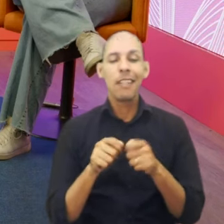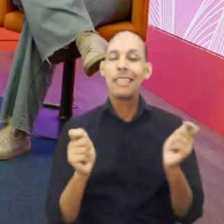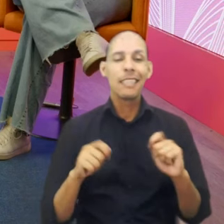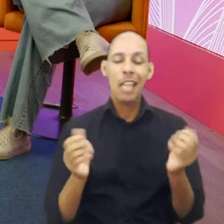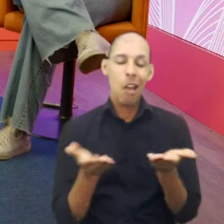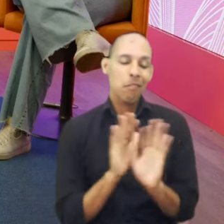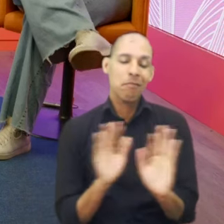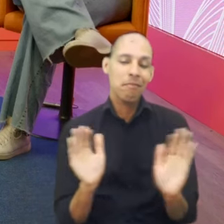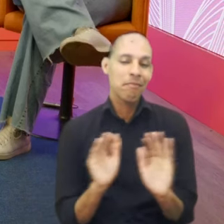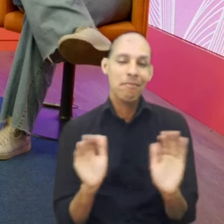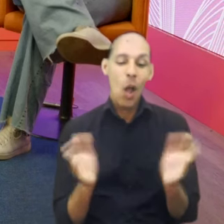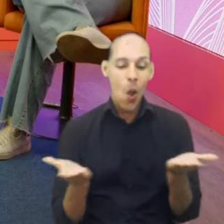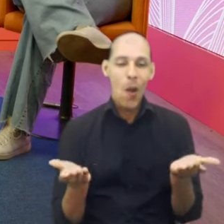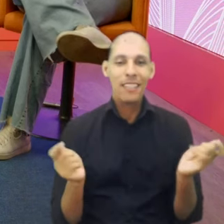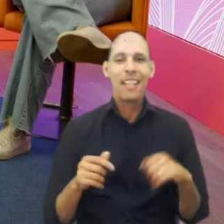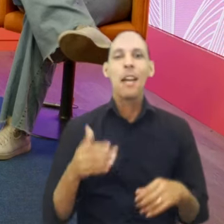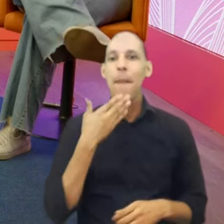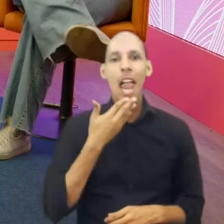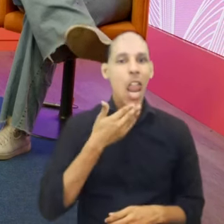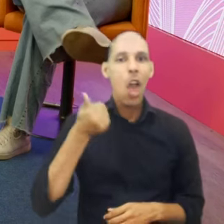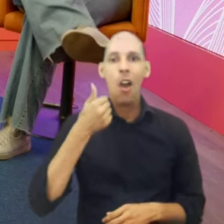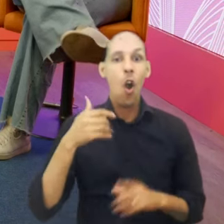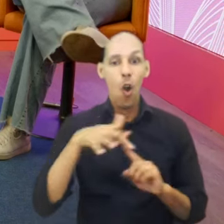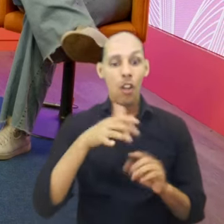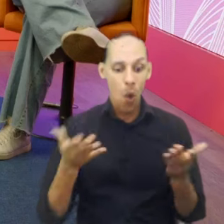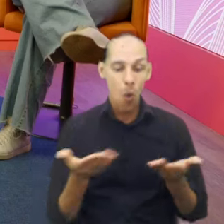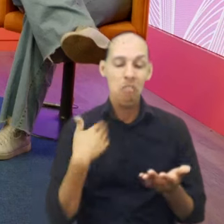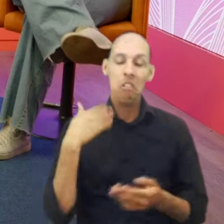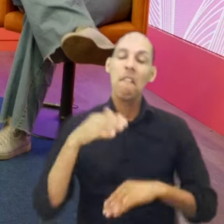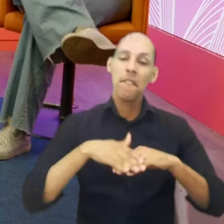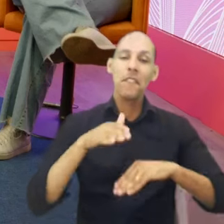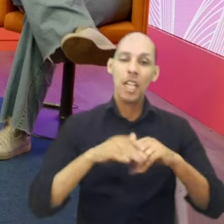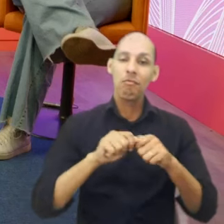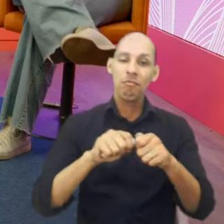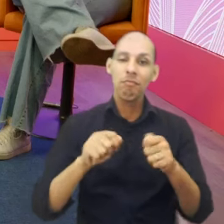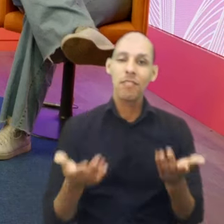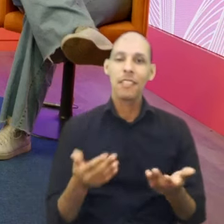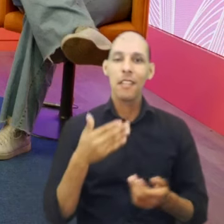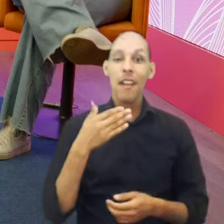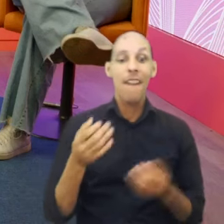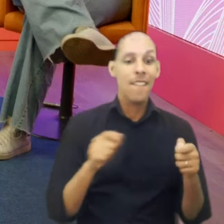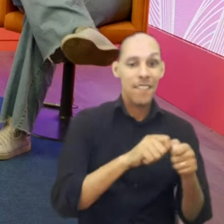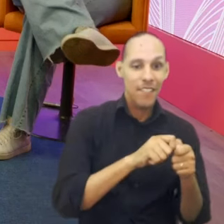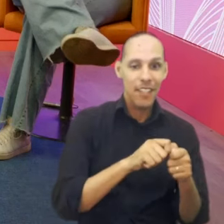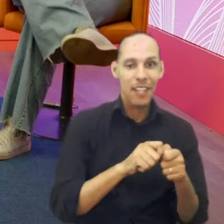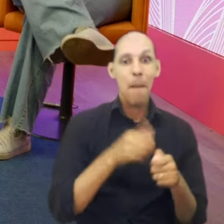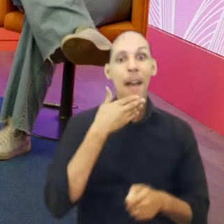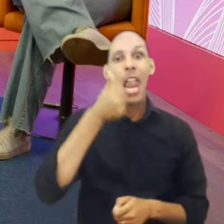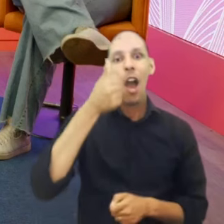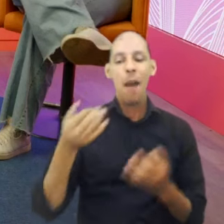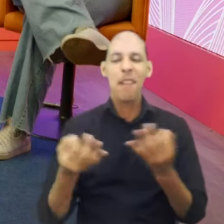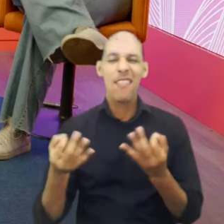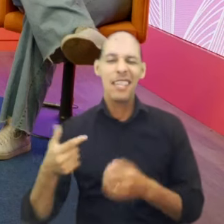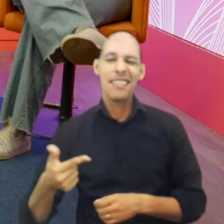É, então, tem uma frase que eu falo, hoje. Eu vou fazer o meu melhor nas condições que eu tenho exatamente. Hoje. Natália, então, um valor. Vê. É feito é melhor que perfeito. Também. É isso, tá